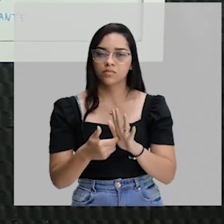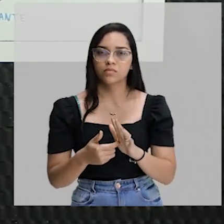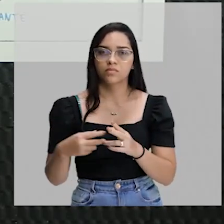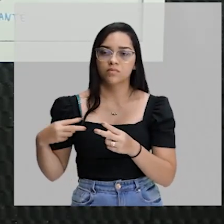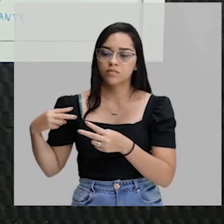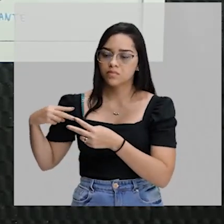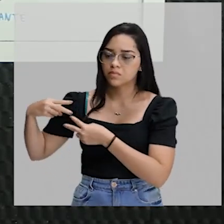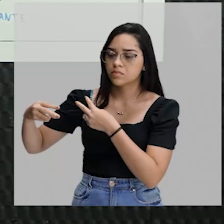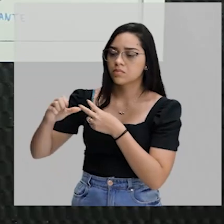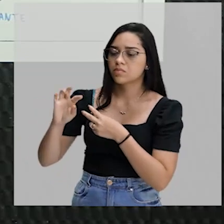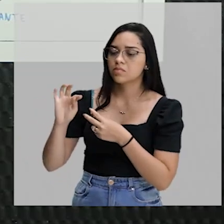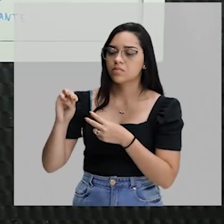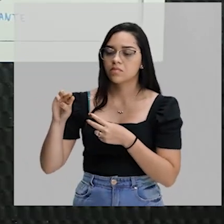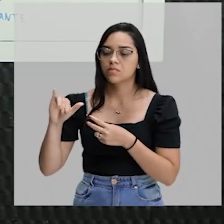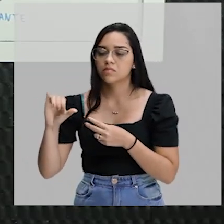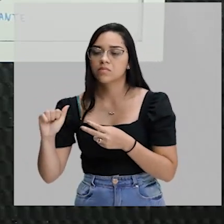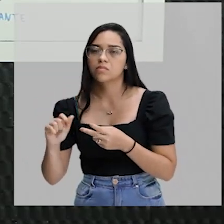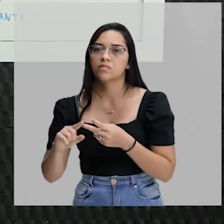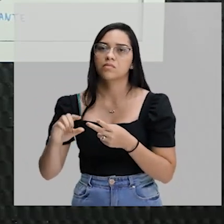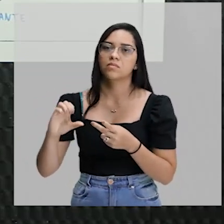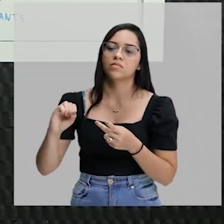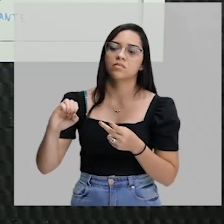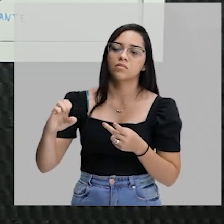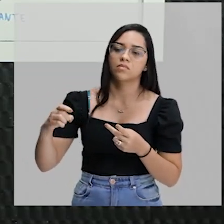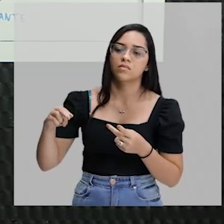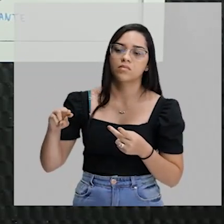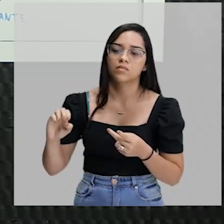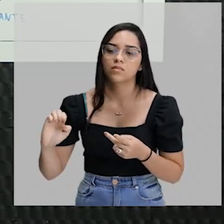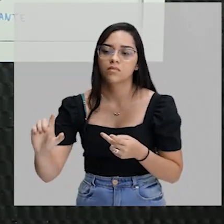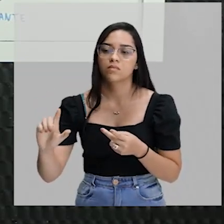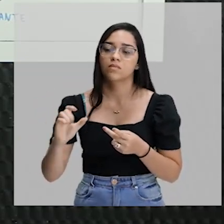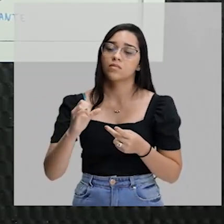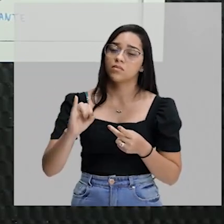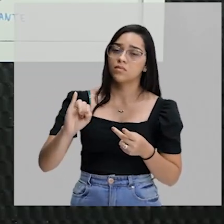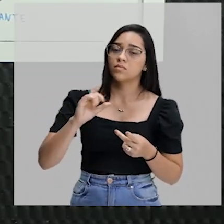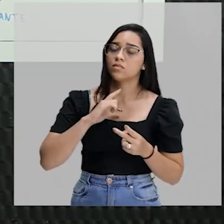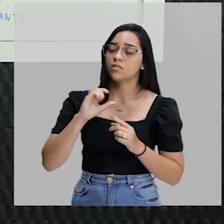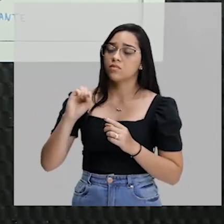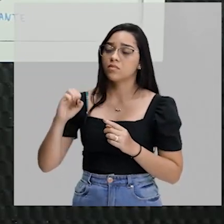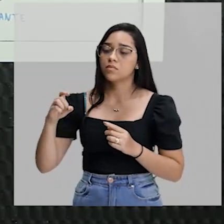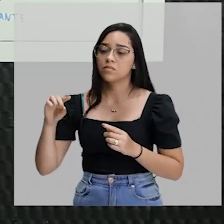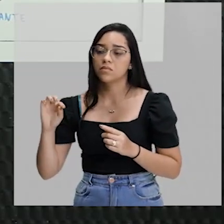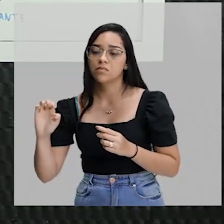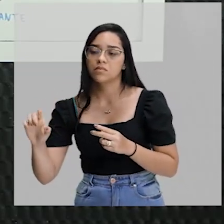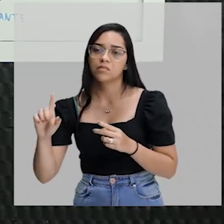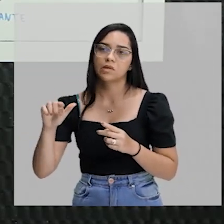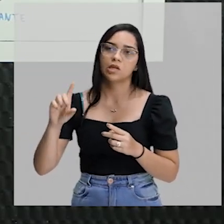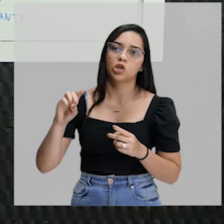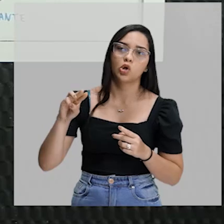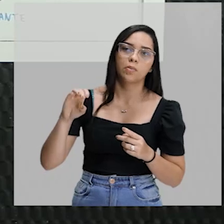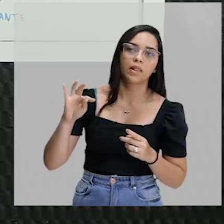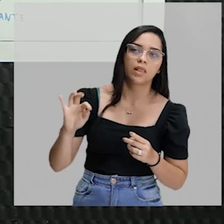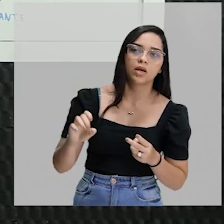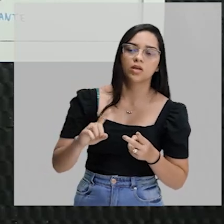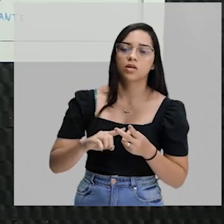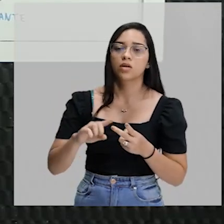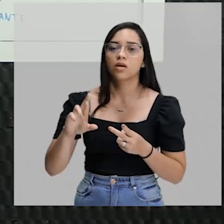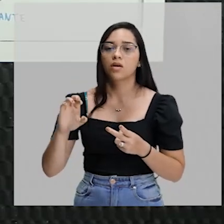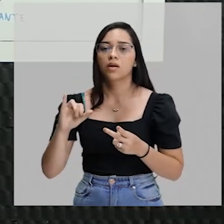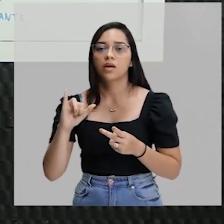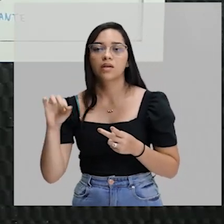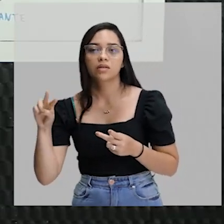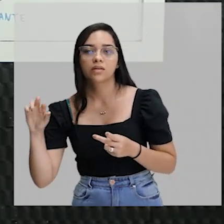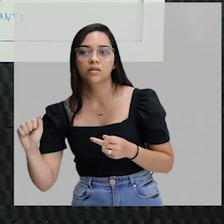herança autossômica, uma herança sexual, né? Saber se essa herança sexual é dominante ou recessiva, tá? Só basta